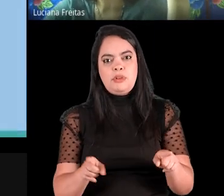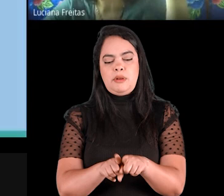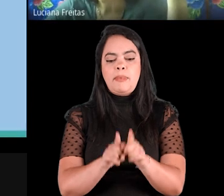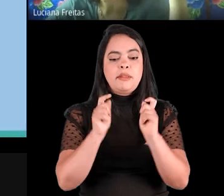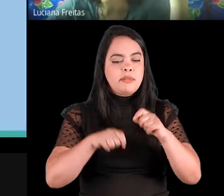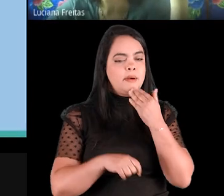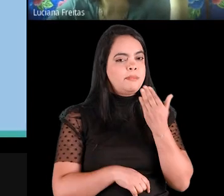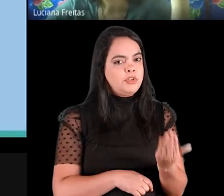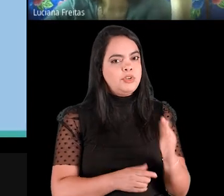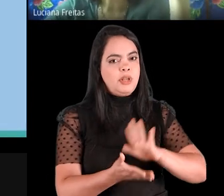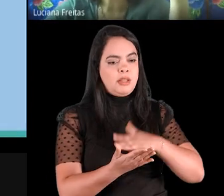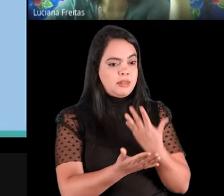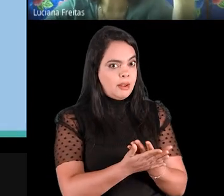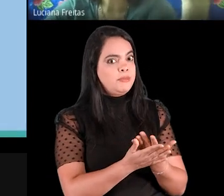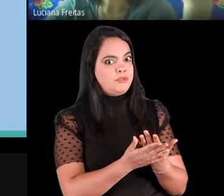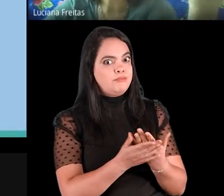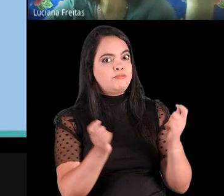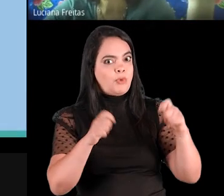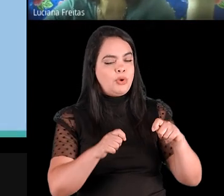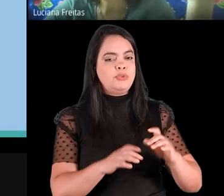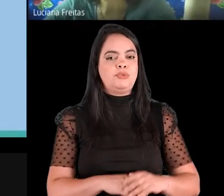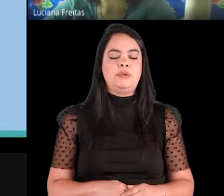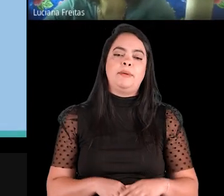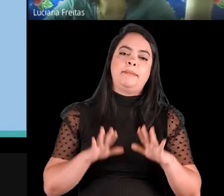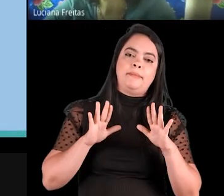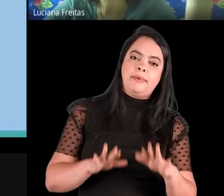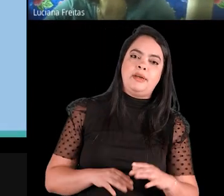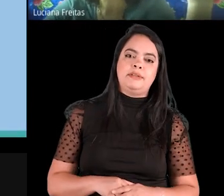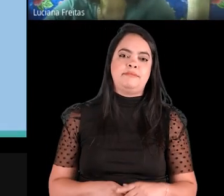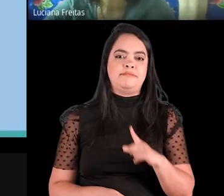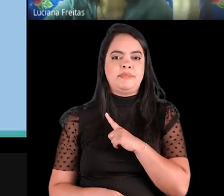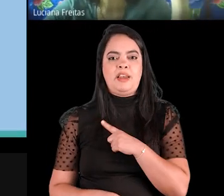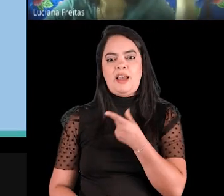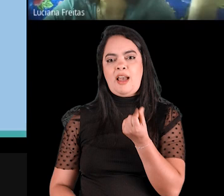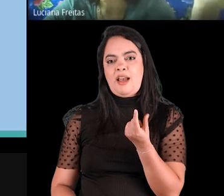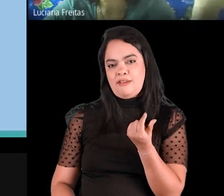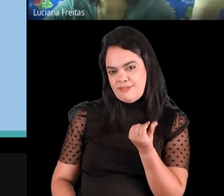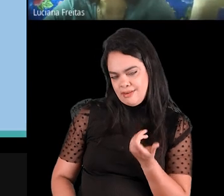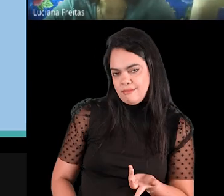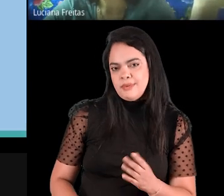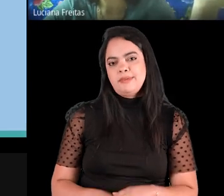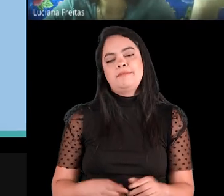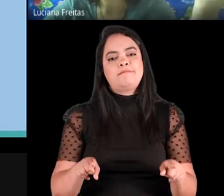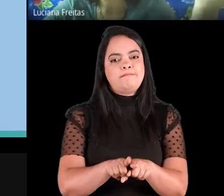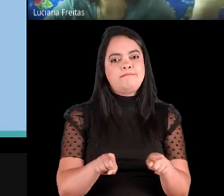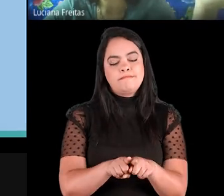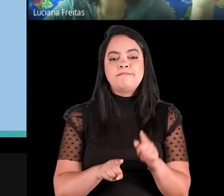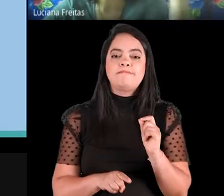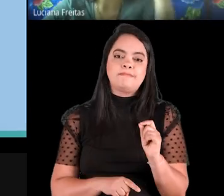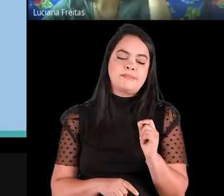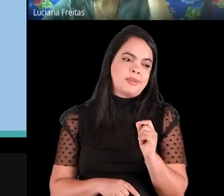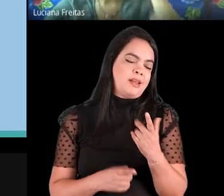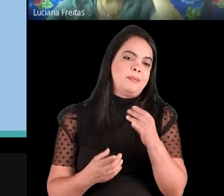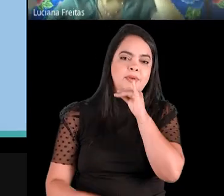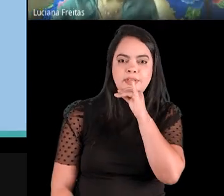de lá para interpretar. Só que tem aquelas questões da verba, né, Dilza? E tem umas outras